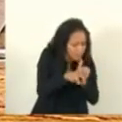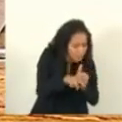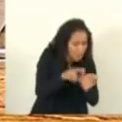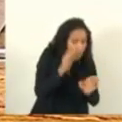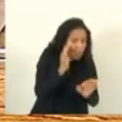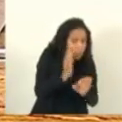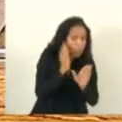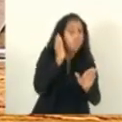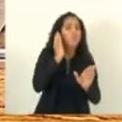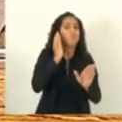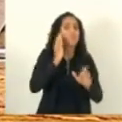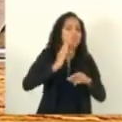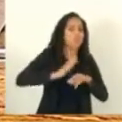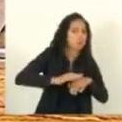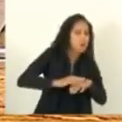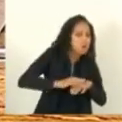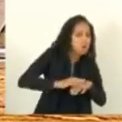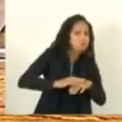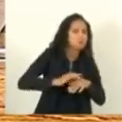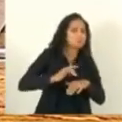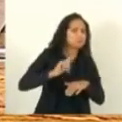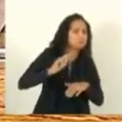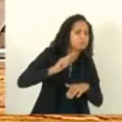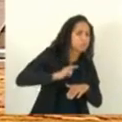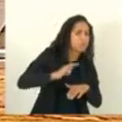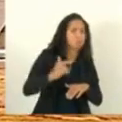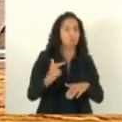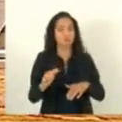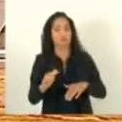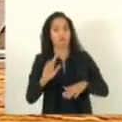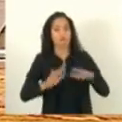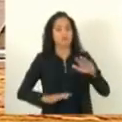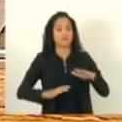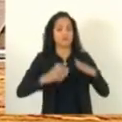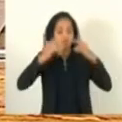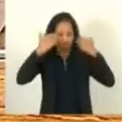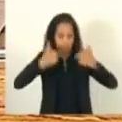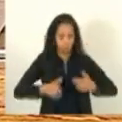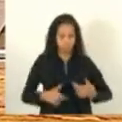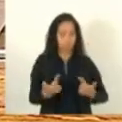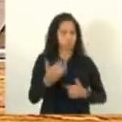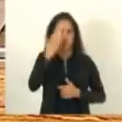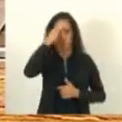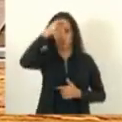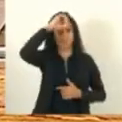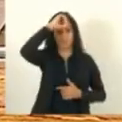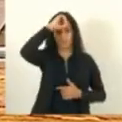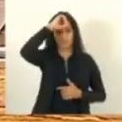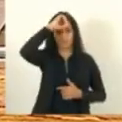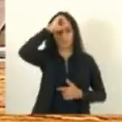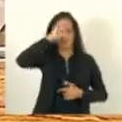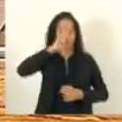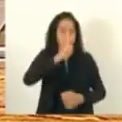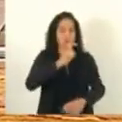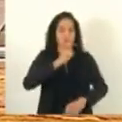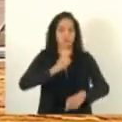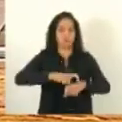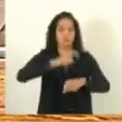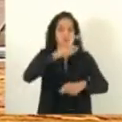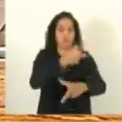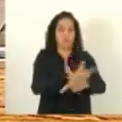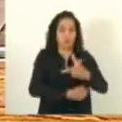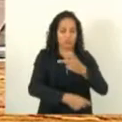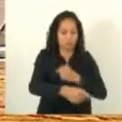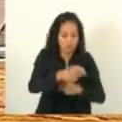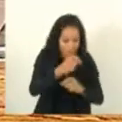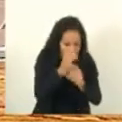descobrir uma doença que você tem que cursa silenciosamente. E você só vai saber depois que fizer esse